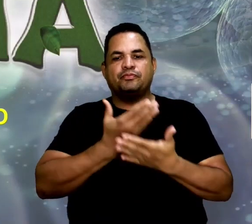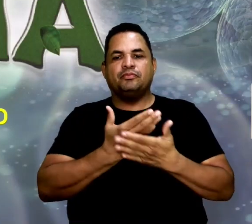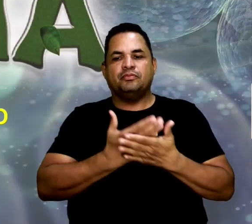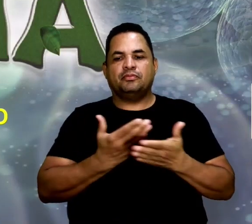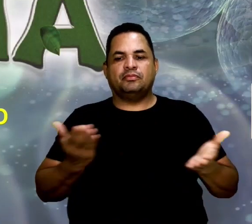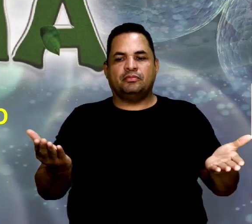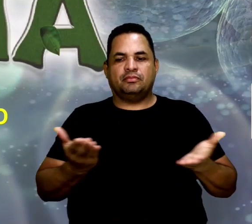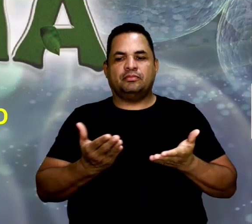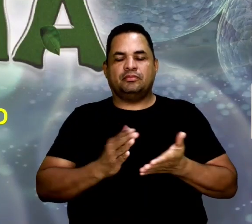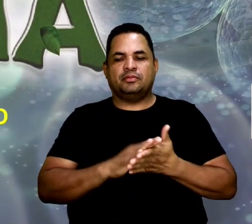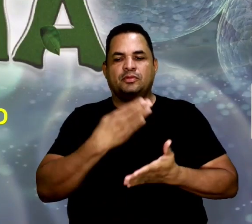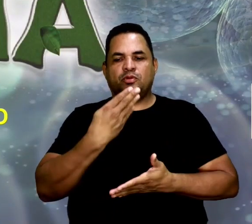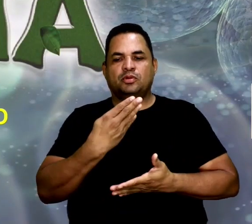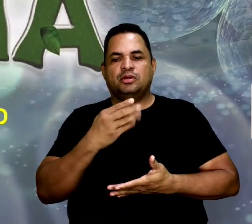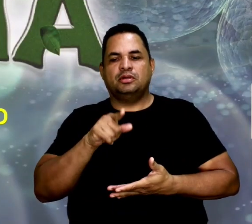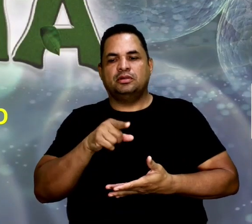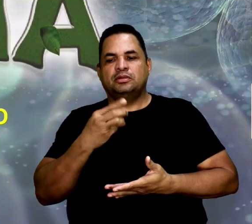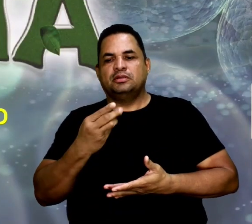Então, nossa aula